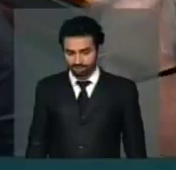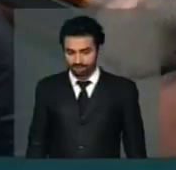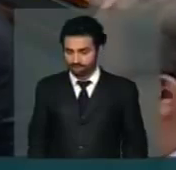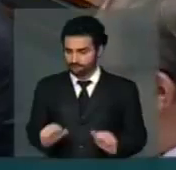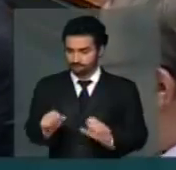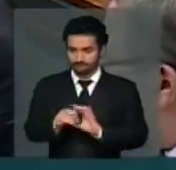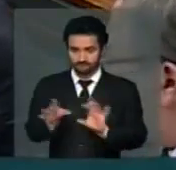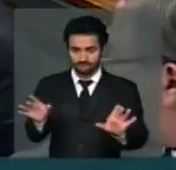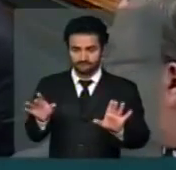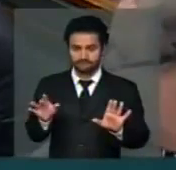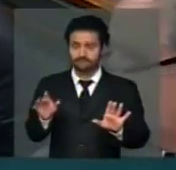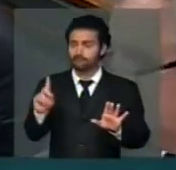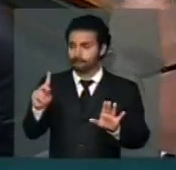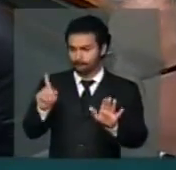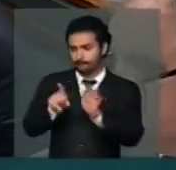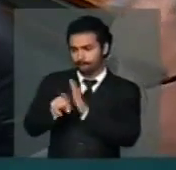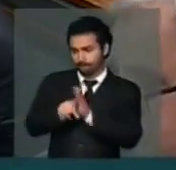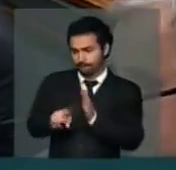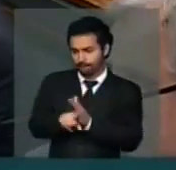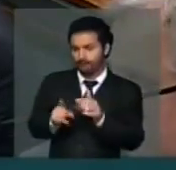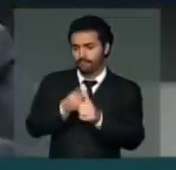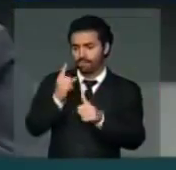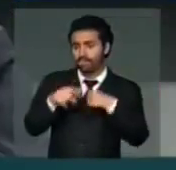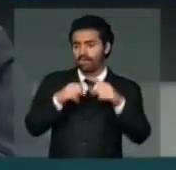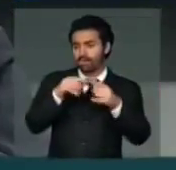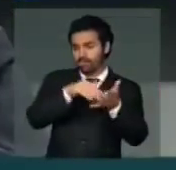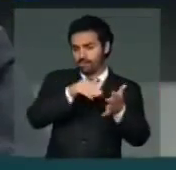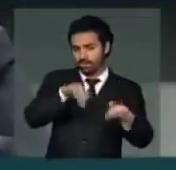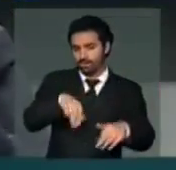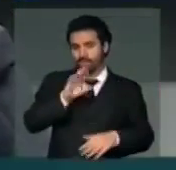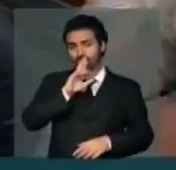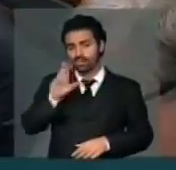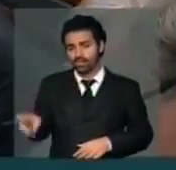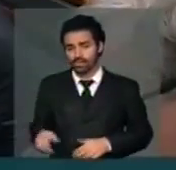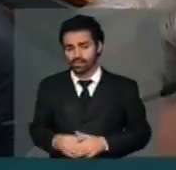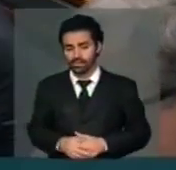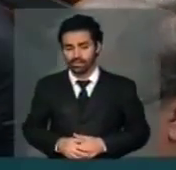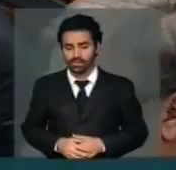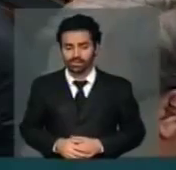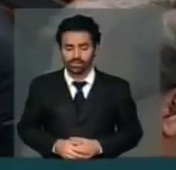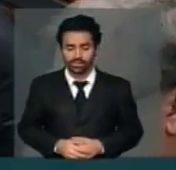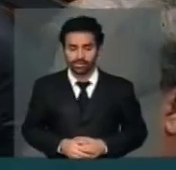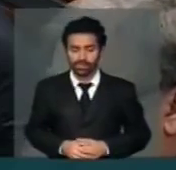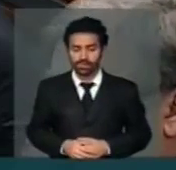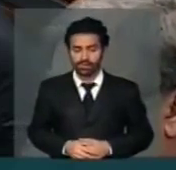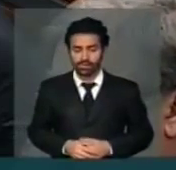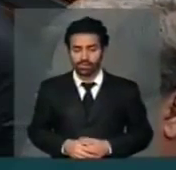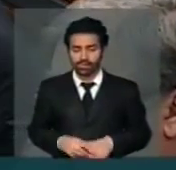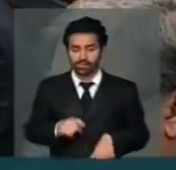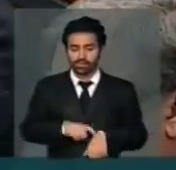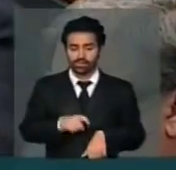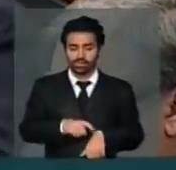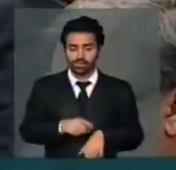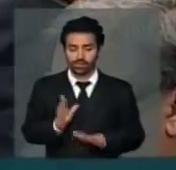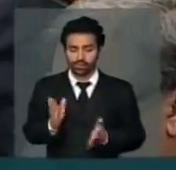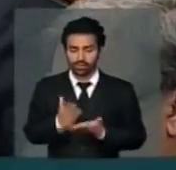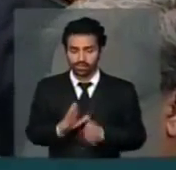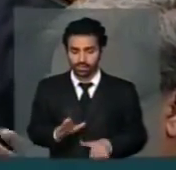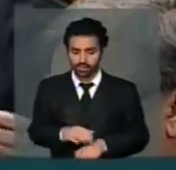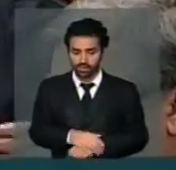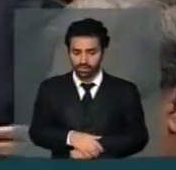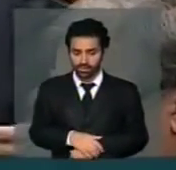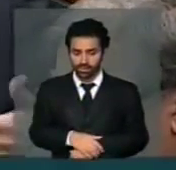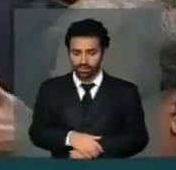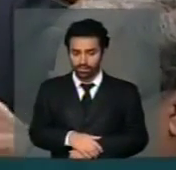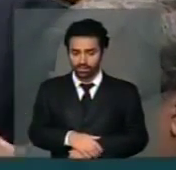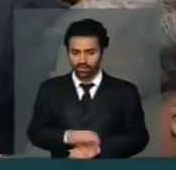Vossa Excelência conclua os questionamentos e o senhor Jorge Arge no final responde. Presidente, porque o tempo já foi concluído, inclusive, Vossa Excelência. Ninguém nunca falou